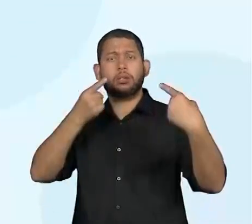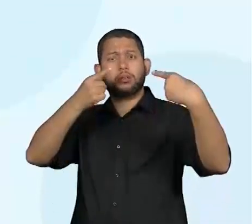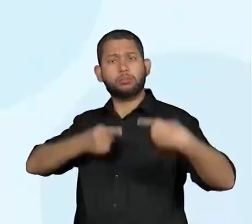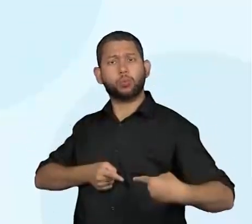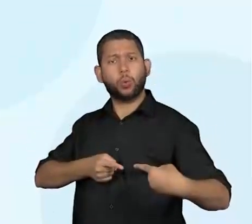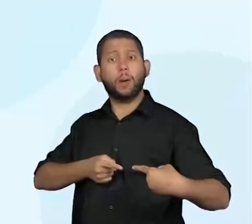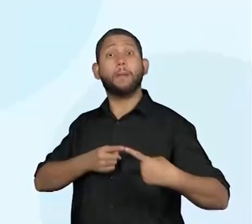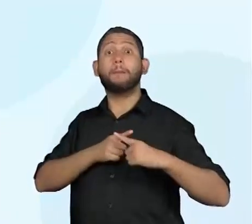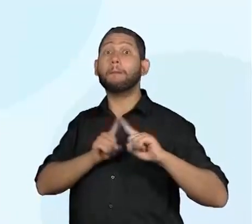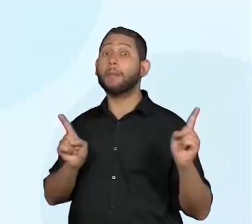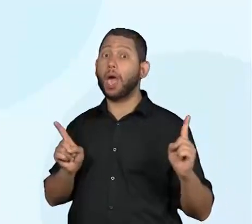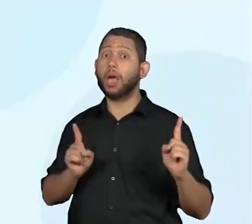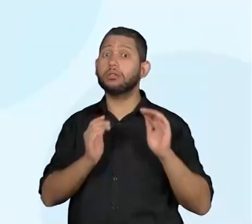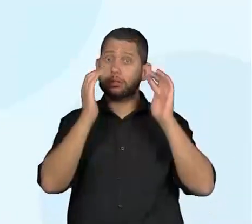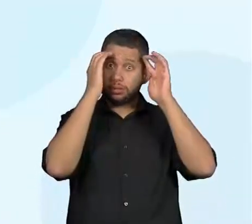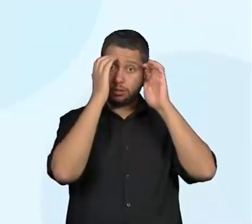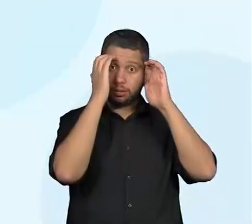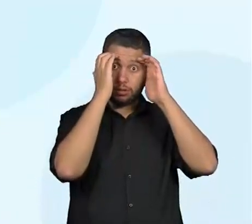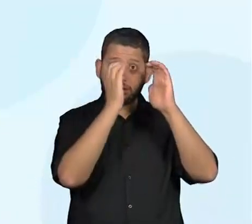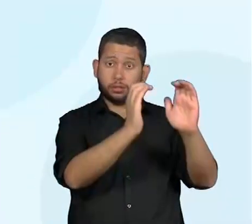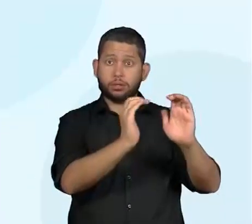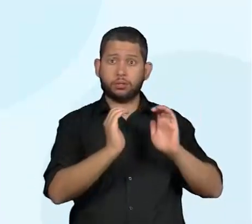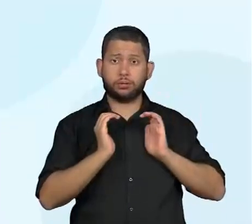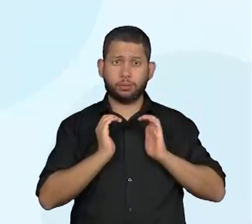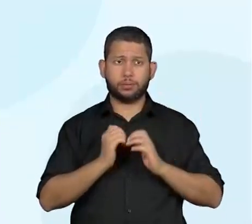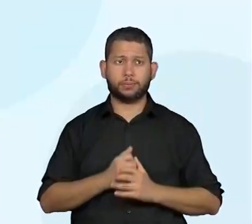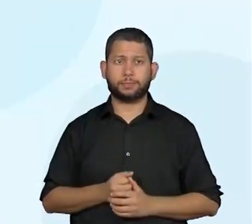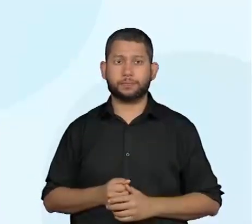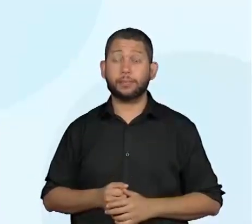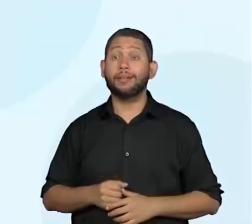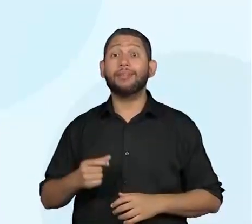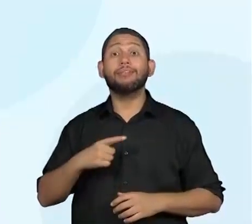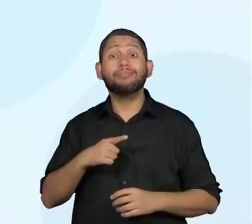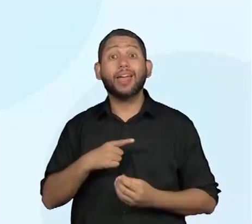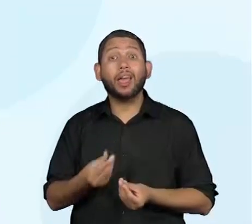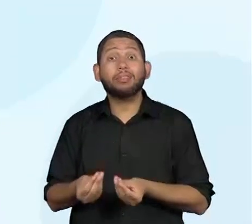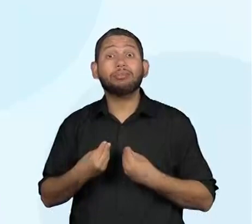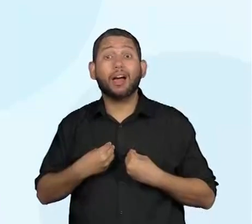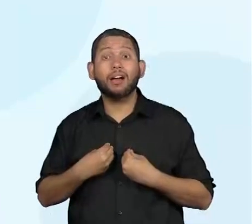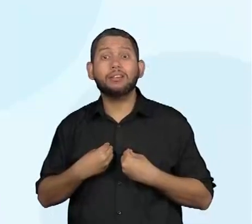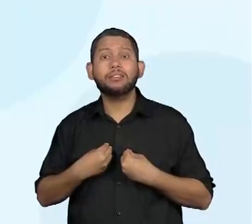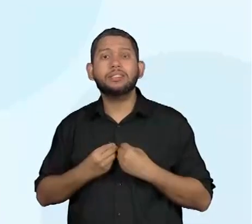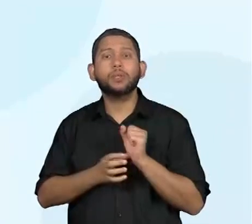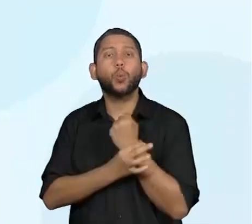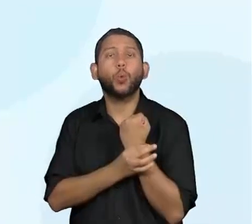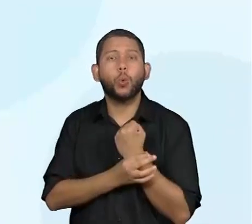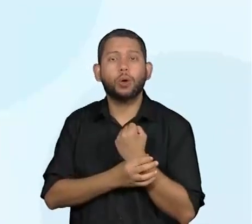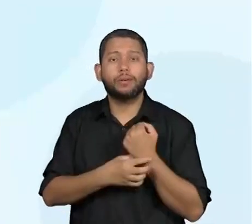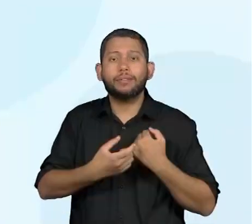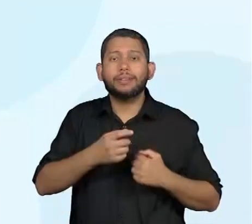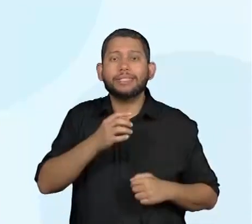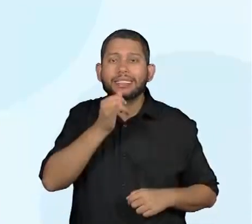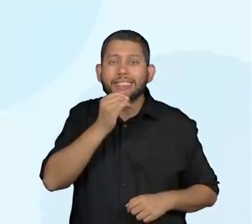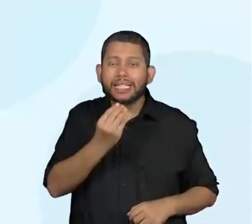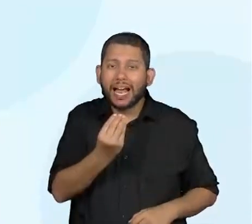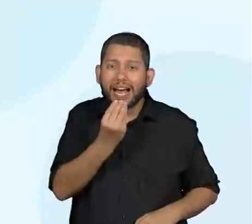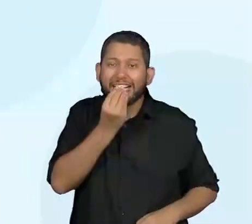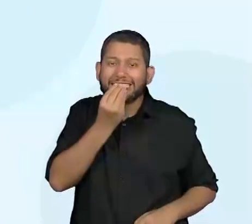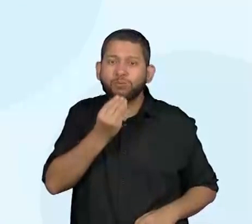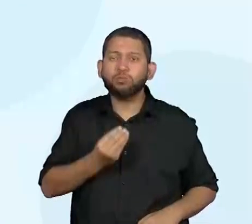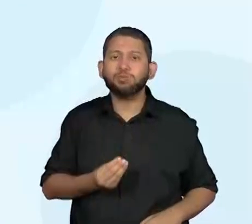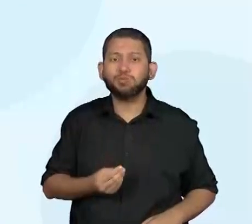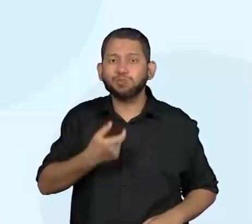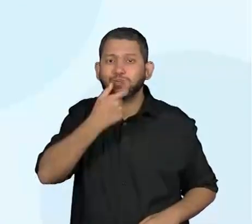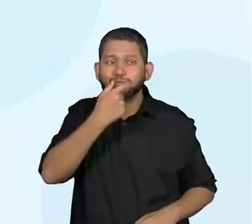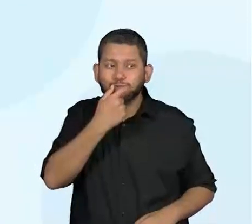com o outro, mas com respeito. Existem equipamentos de segurança e também um espaço